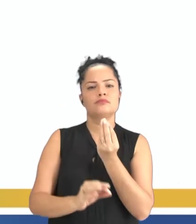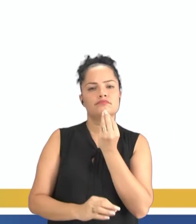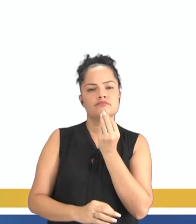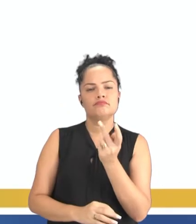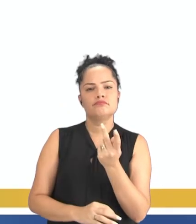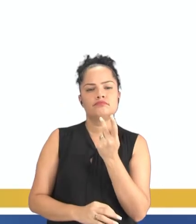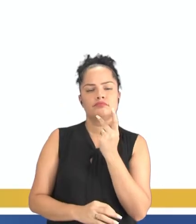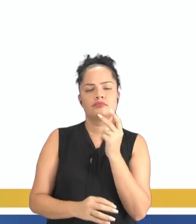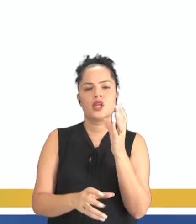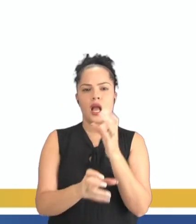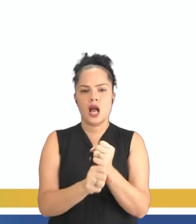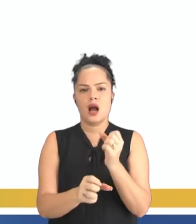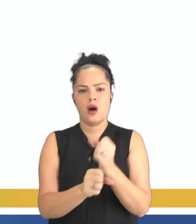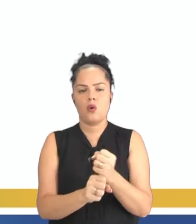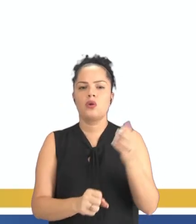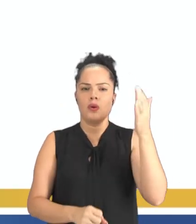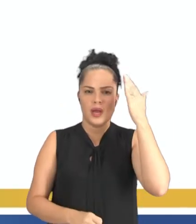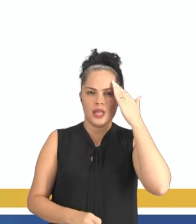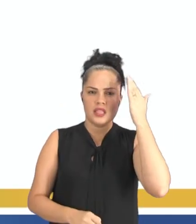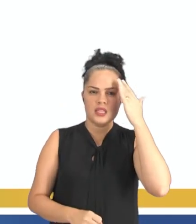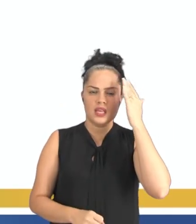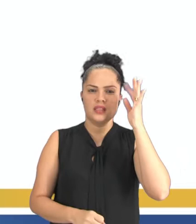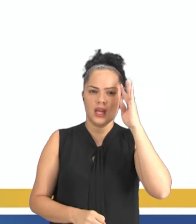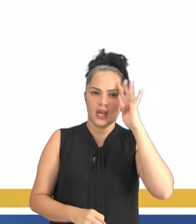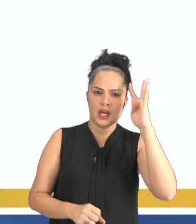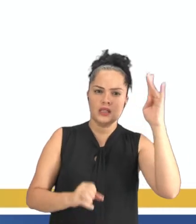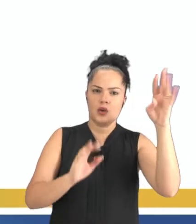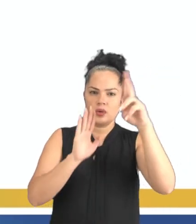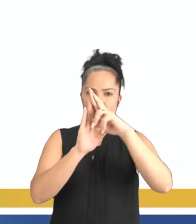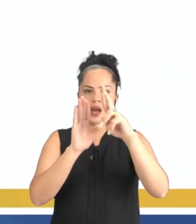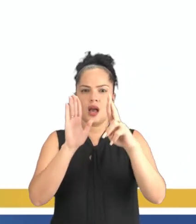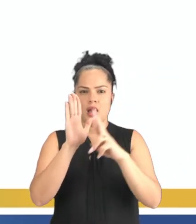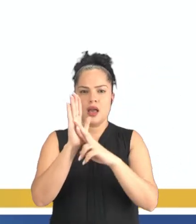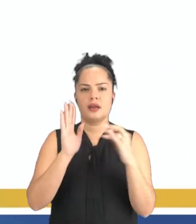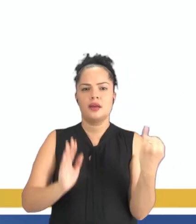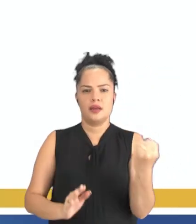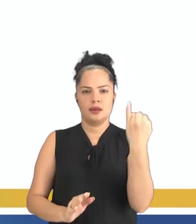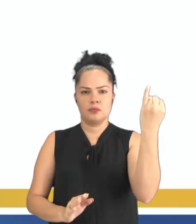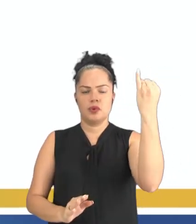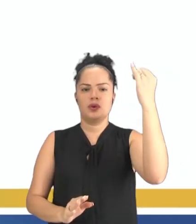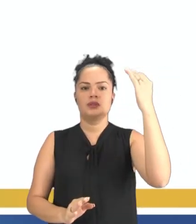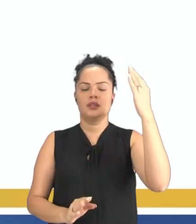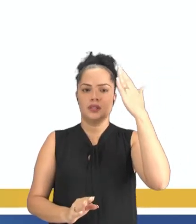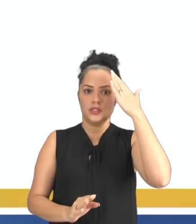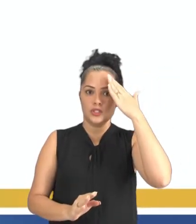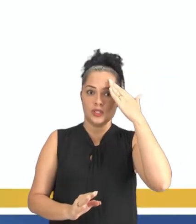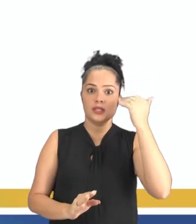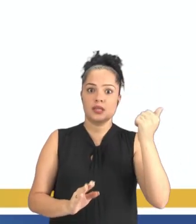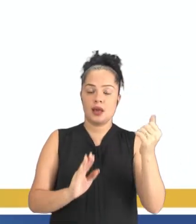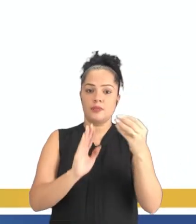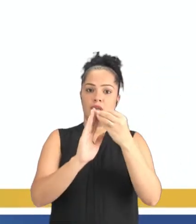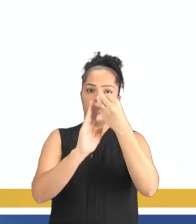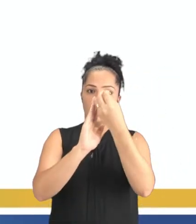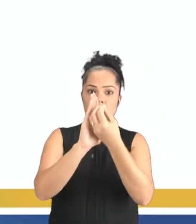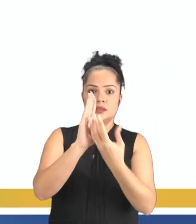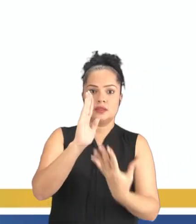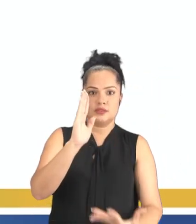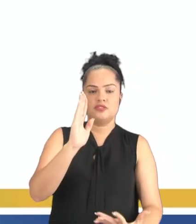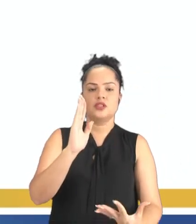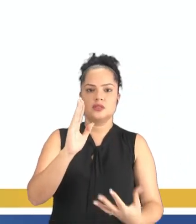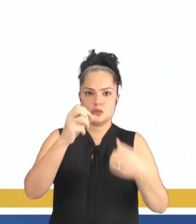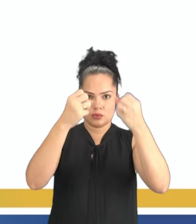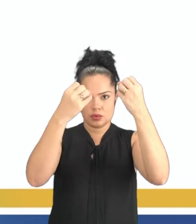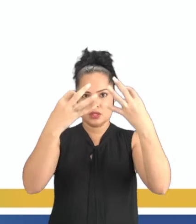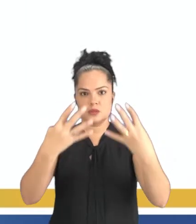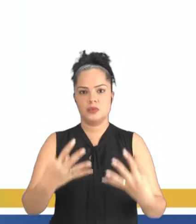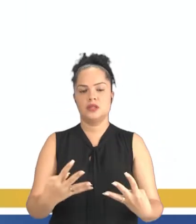vamos lá. Para compreender a teoria da probabilidade é fundamental conhecer as definições básicas sobre o tema. Ó,